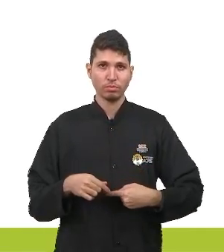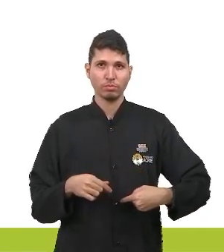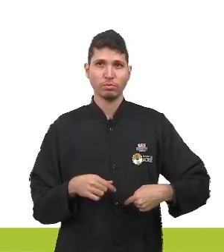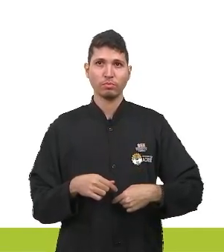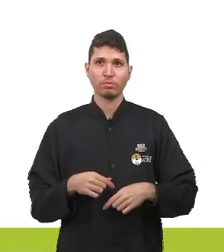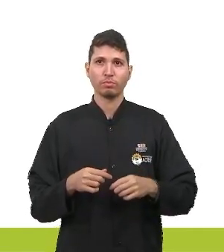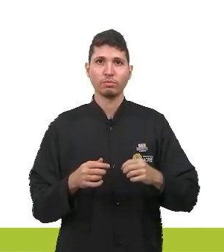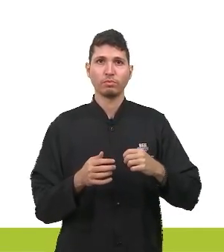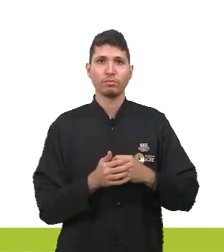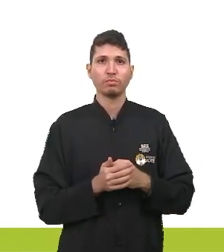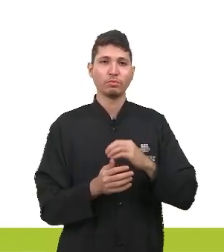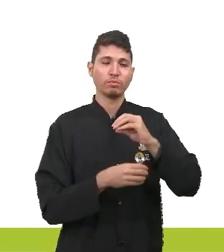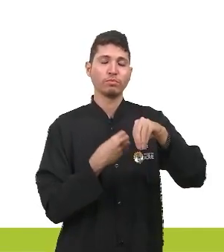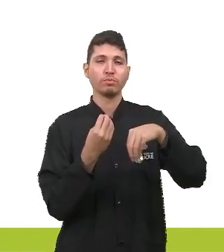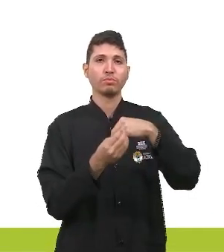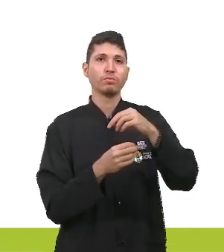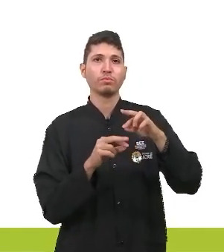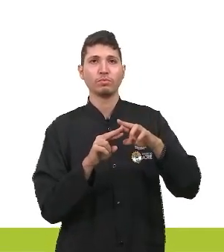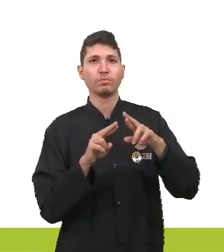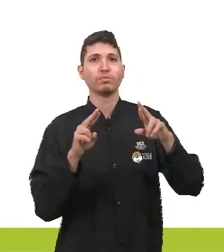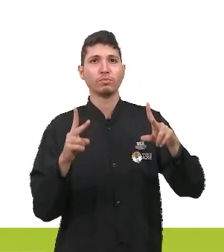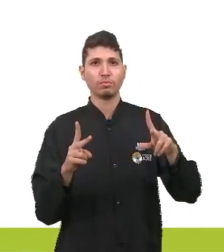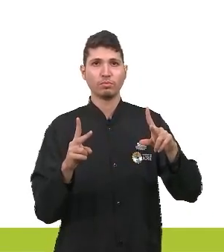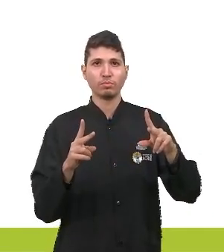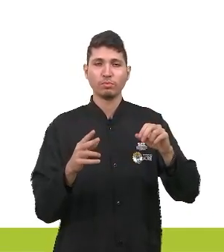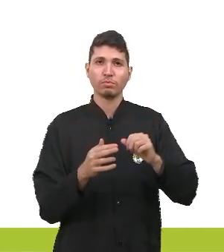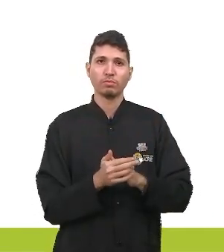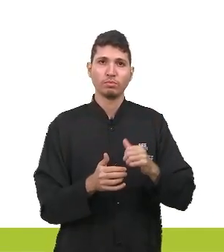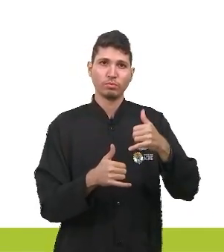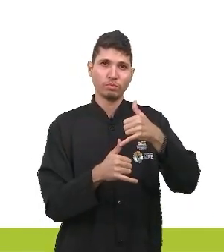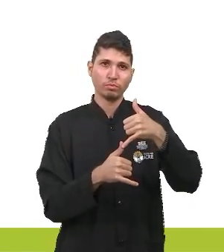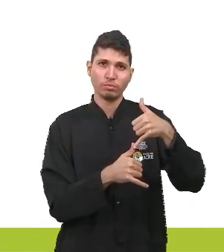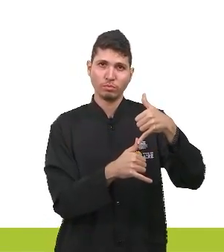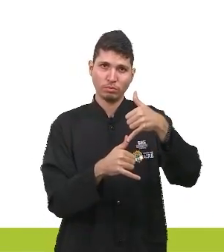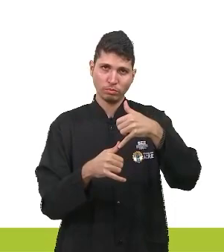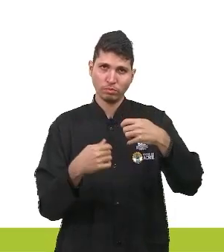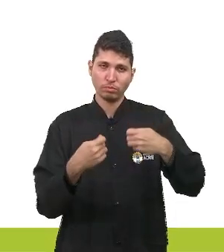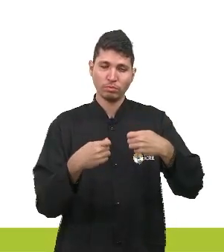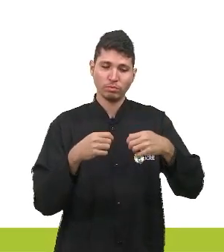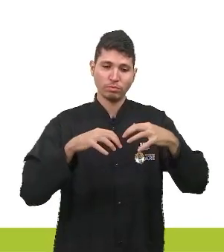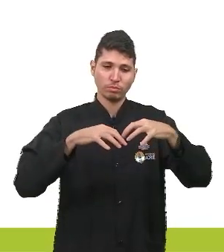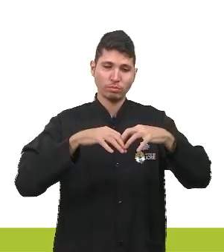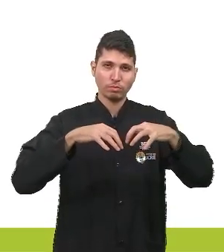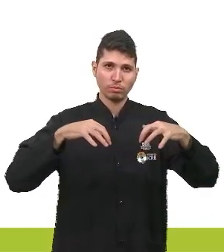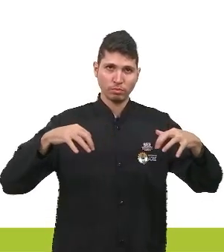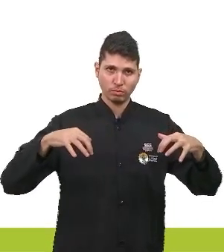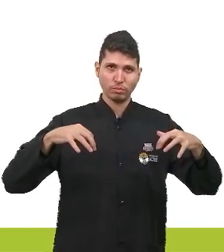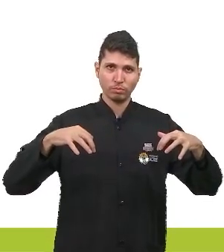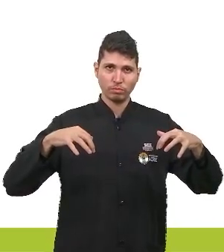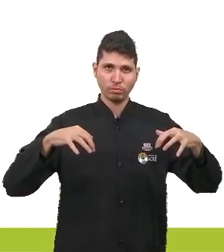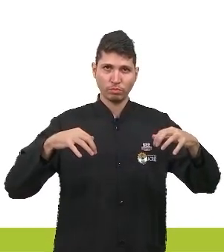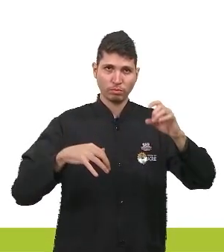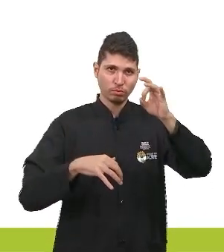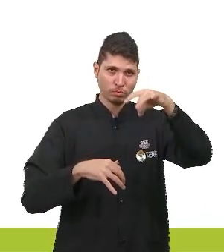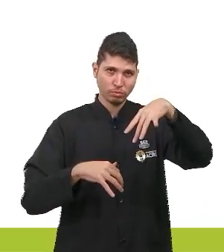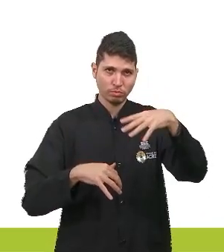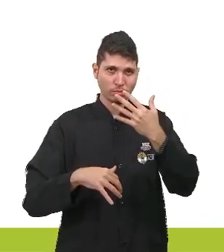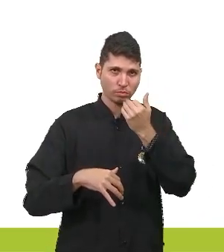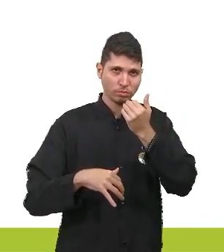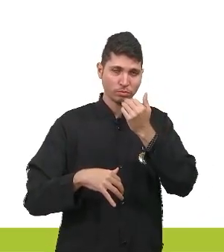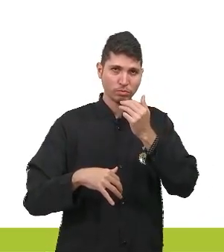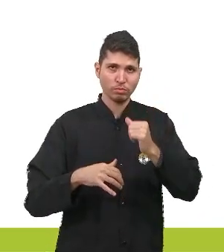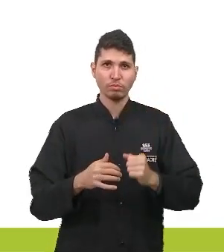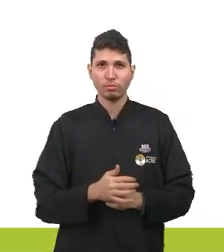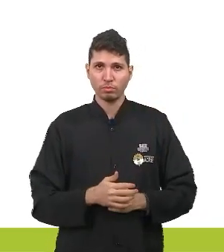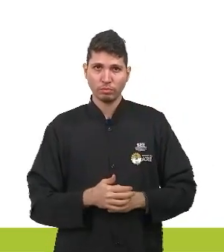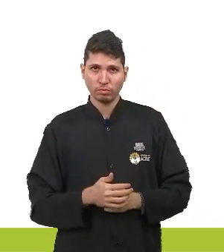emulsificados. O que é emulsificado? O lipídio ser separado do resto do alimento. Pessoal, quando